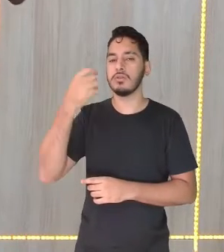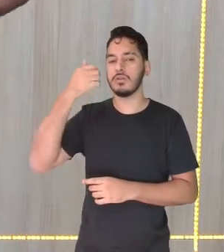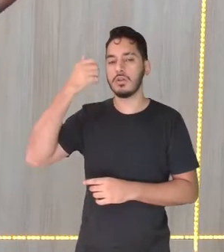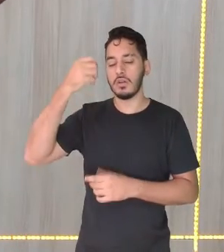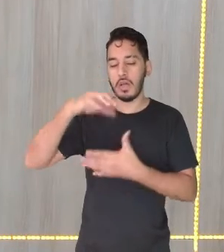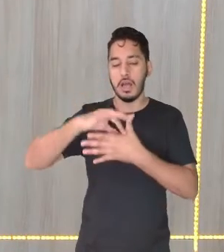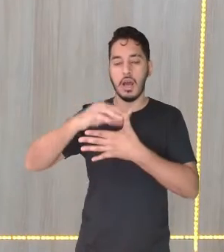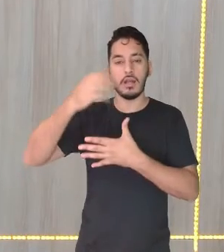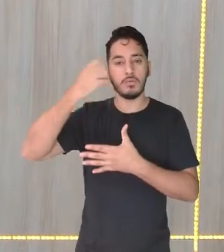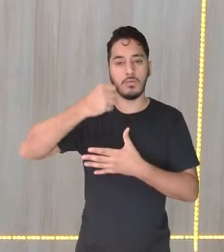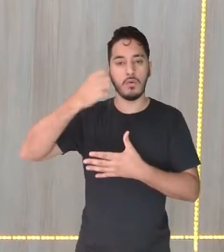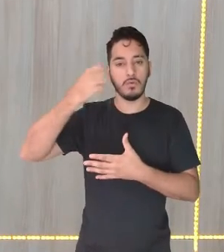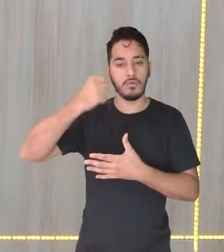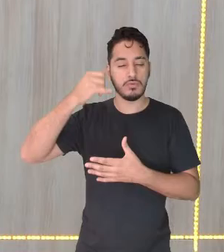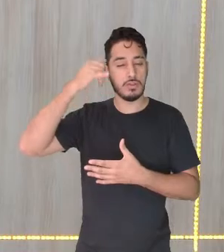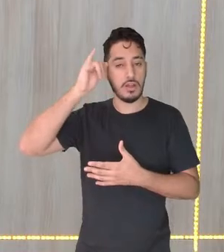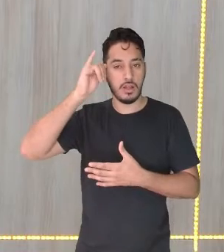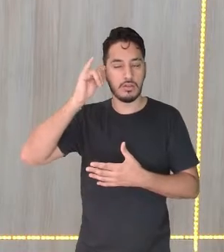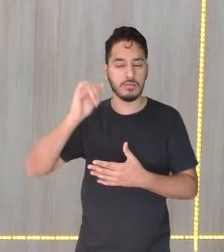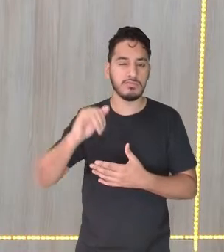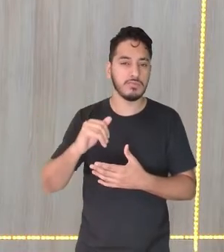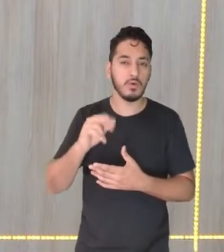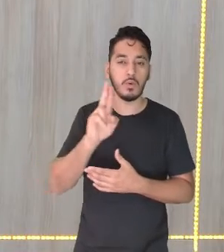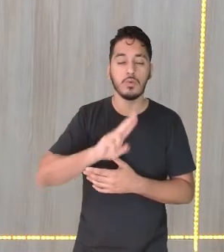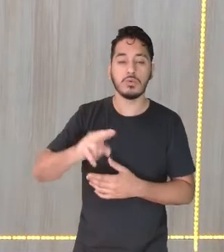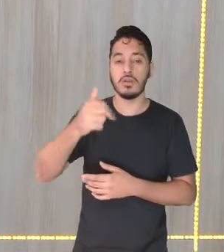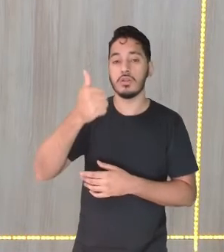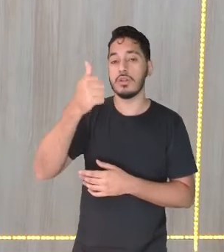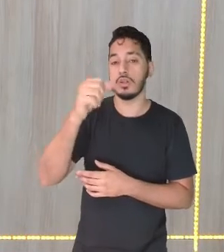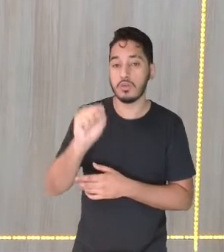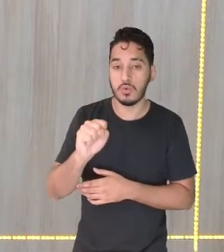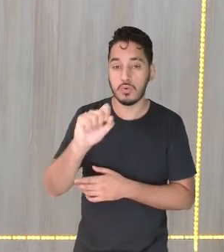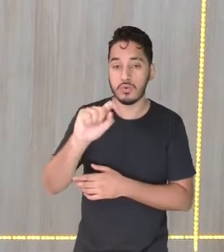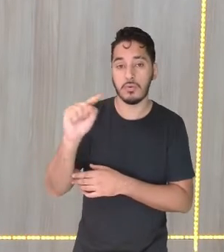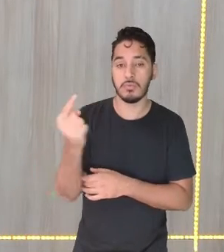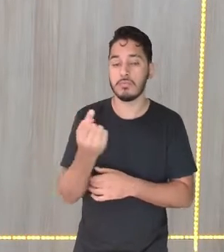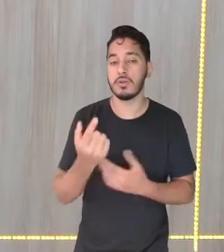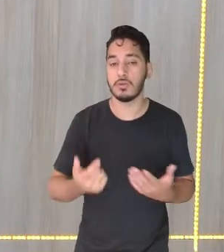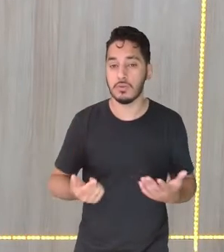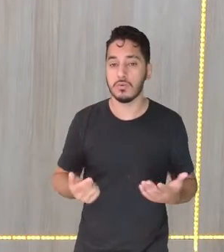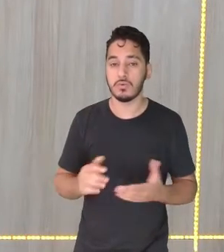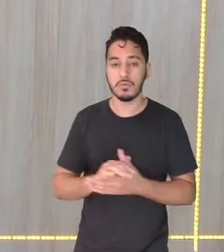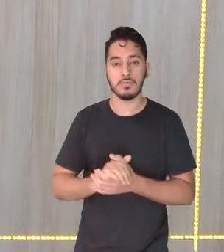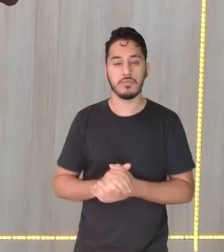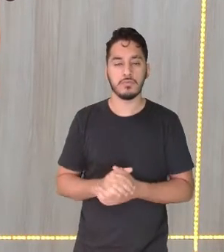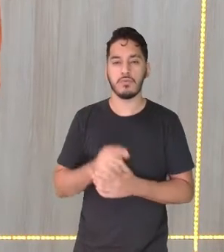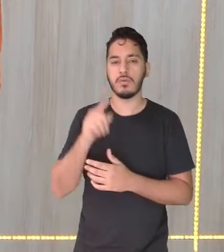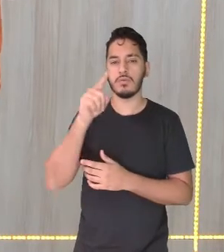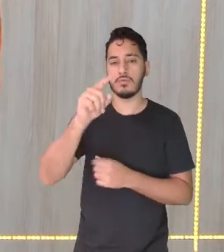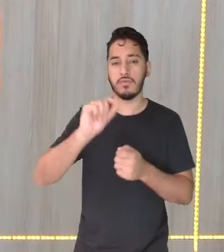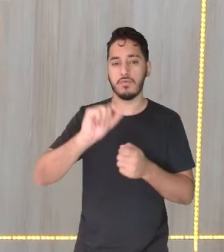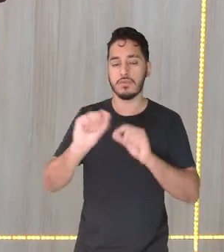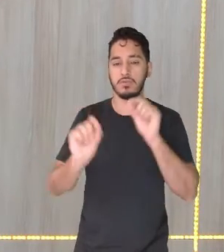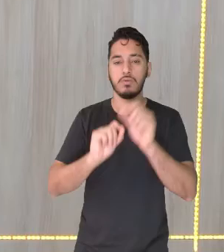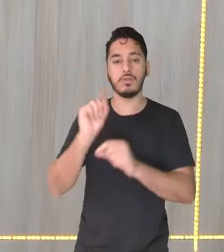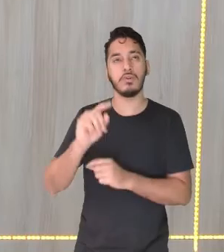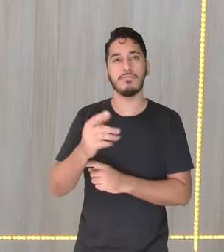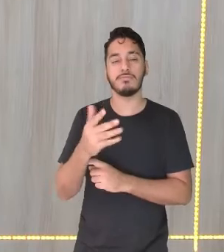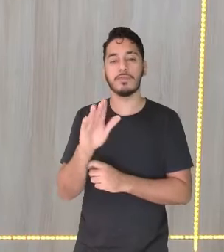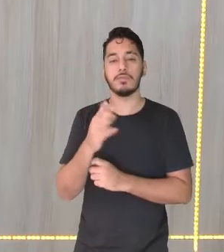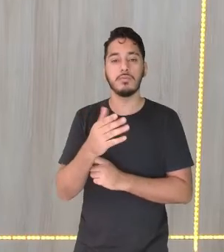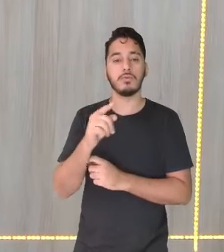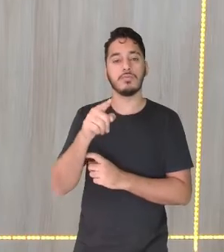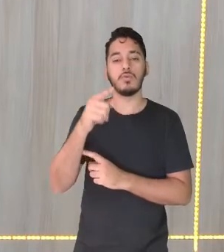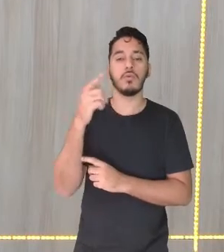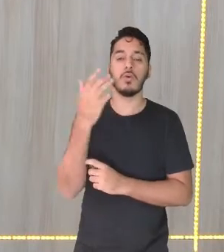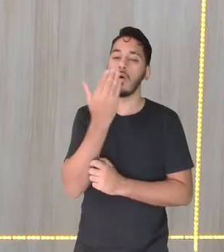litros d'água. 18, eu vou até falar devagar para o rapaz aí acompanhar. Para você usar, para